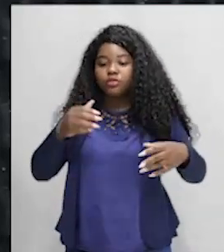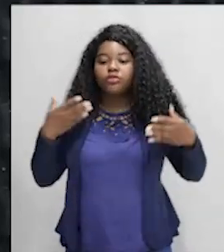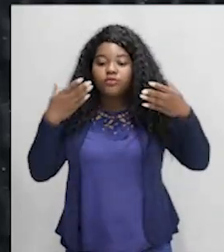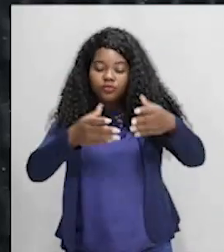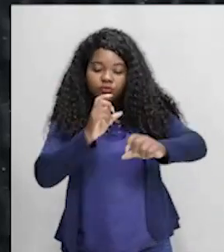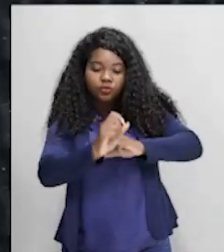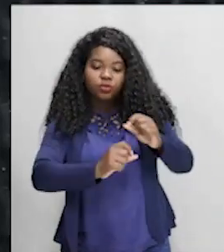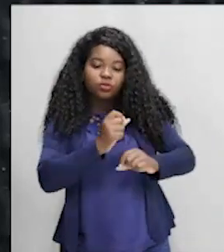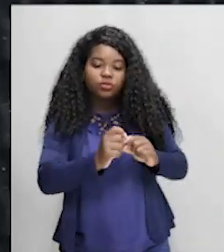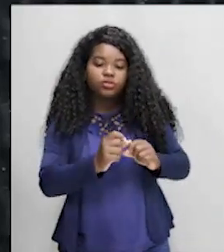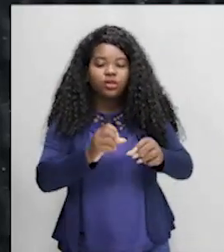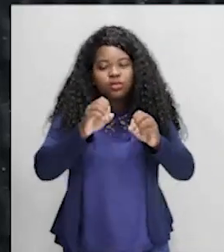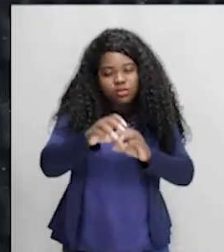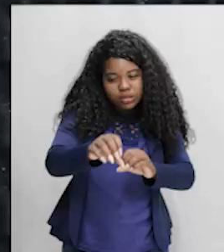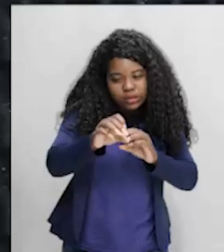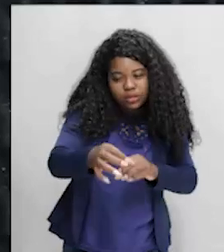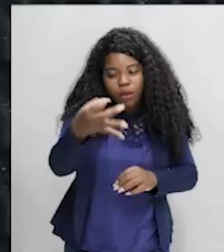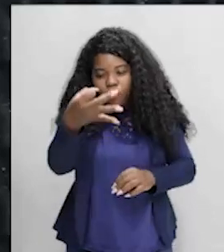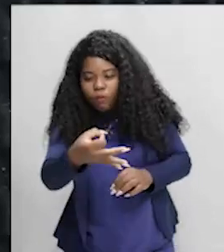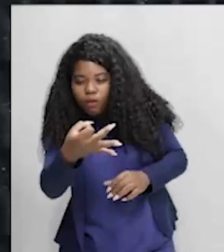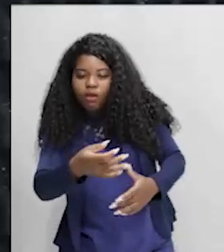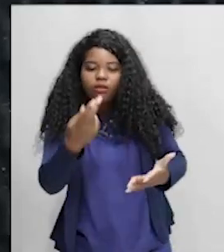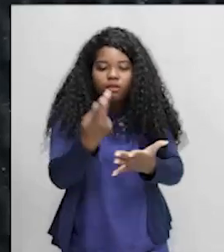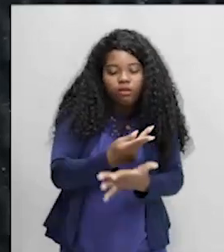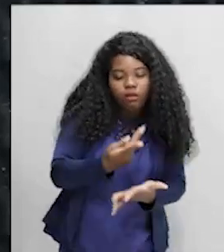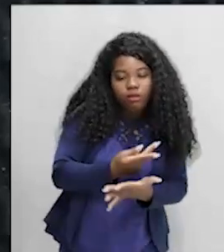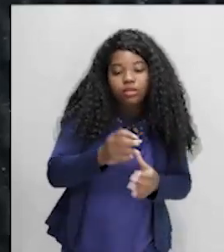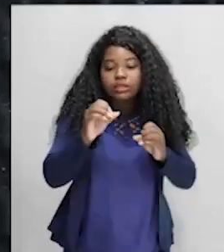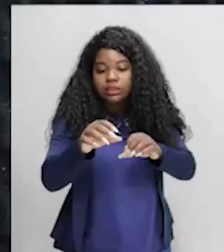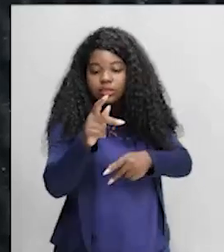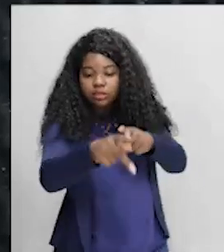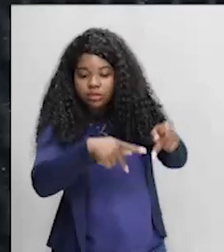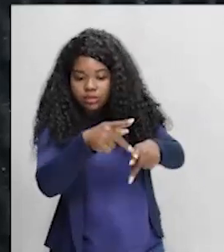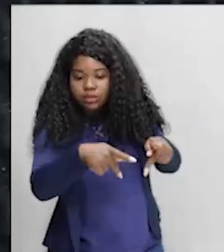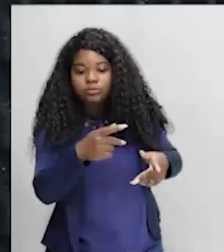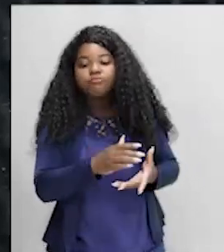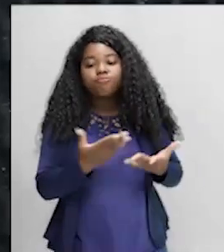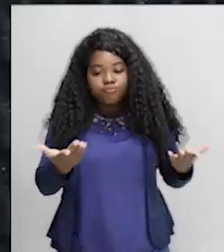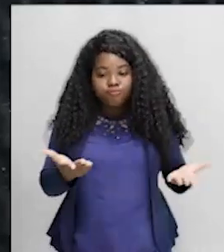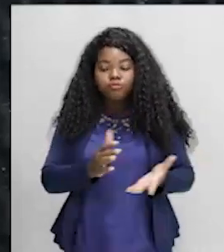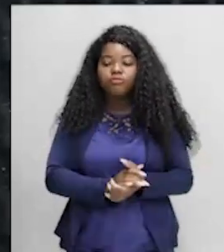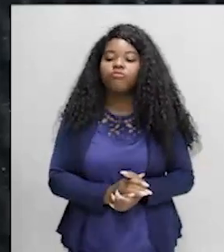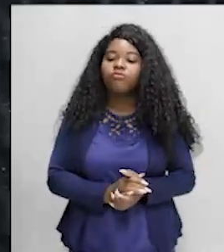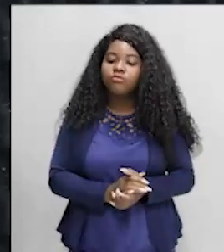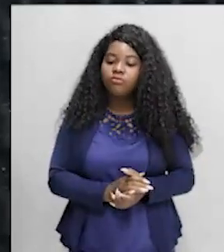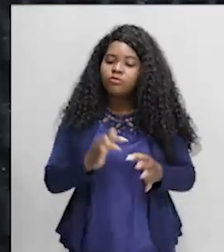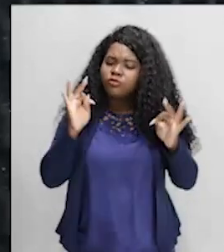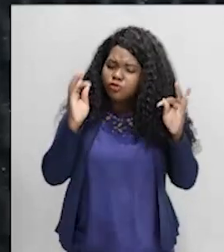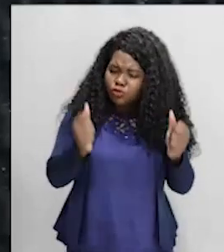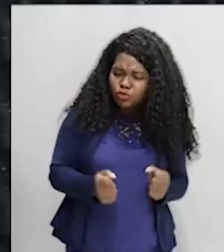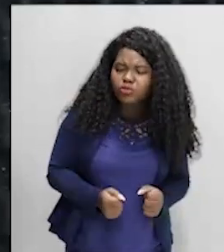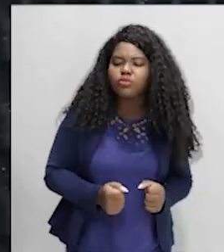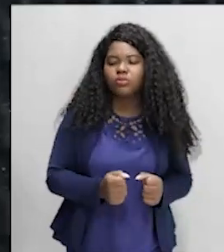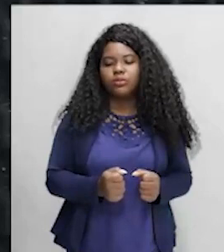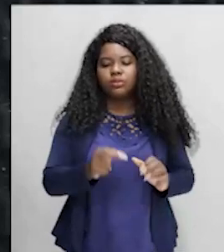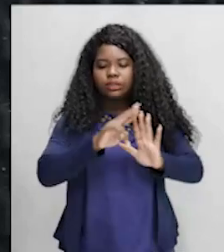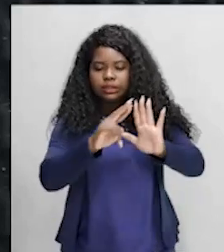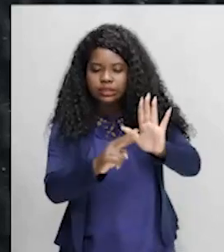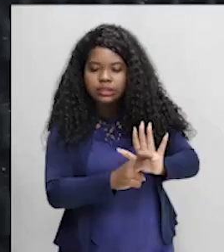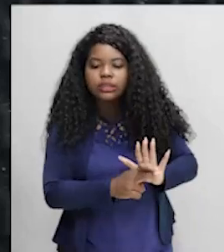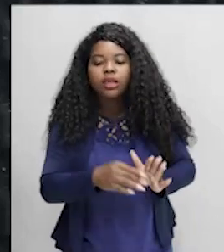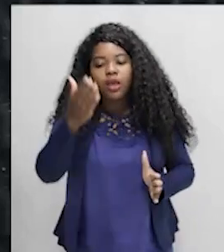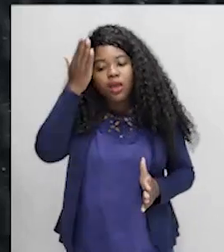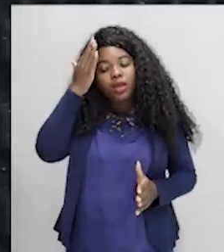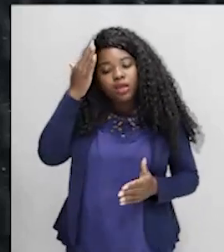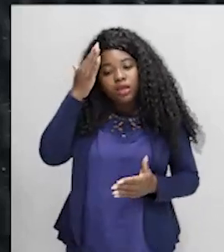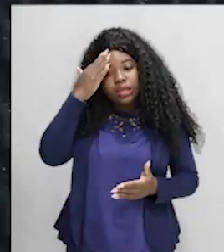função didática de ensinar o que era certo, o que era errado, quem era Cristo, quem era o capeta, né? Toda essa estrutura que a gente conhece do